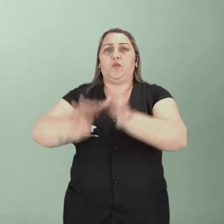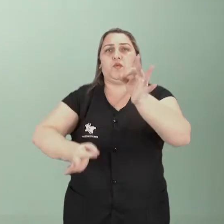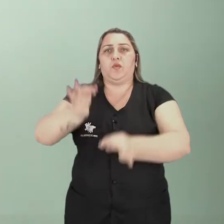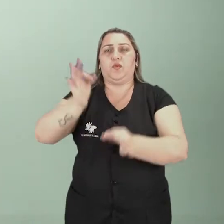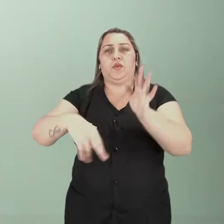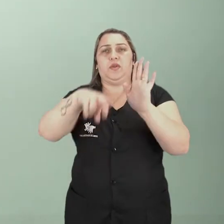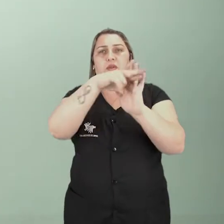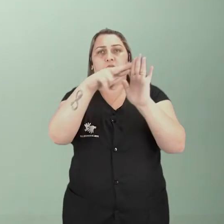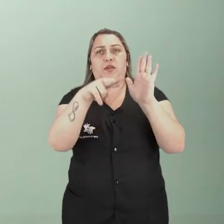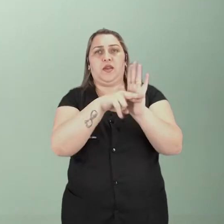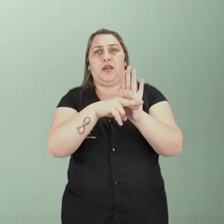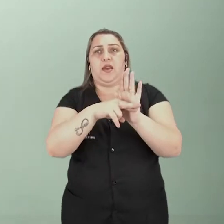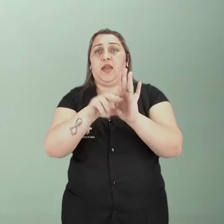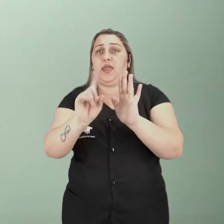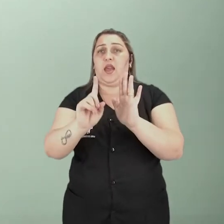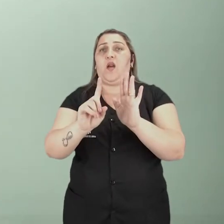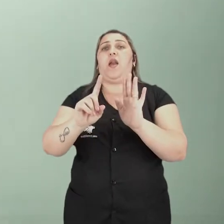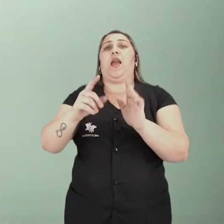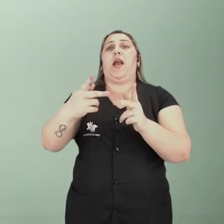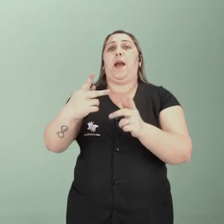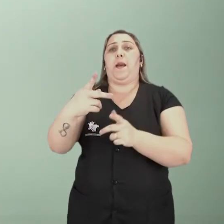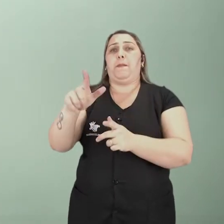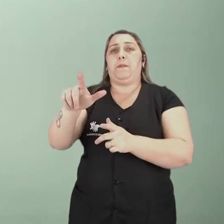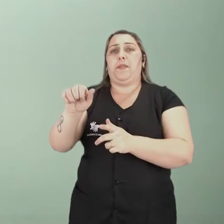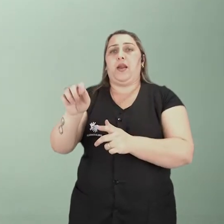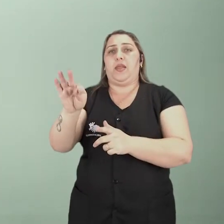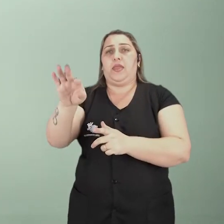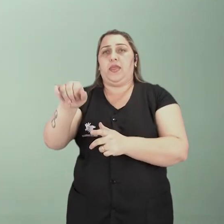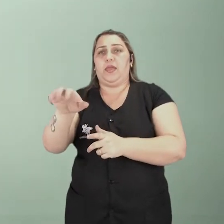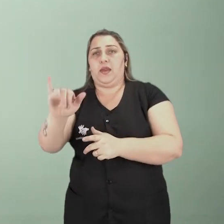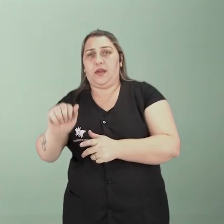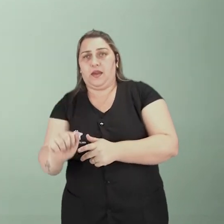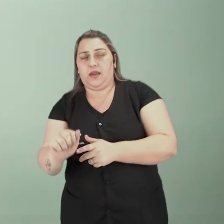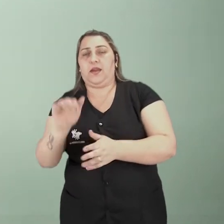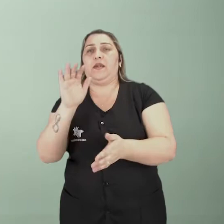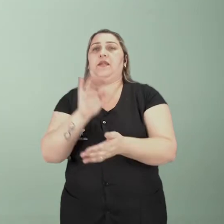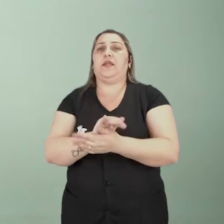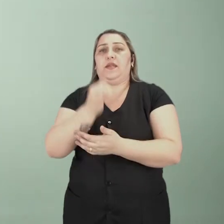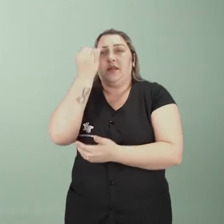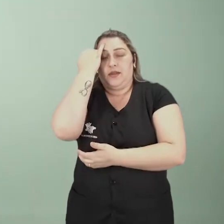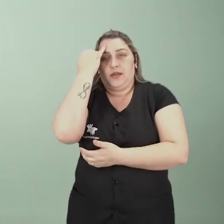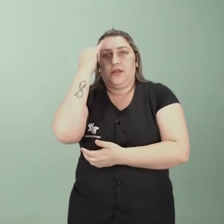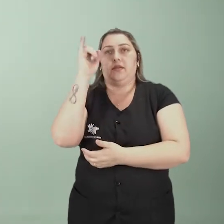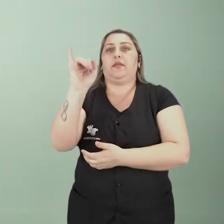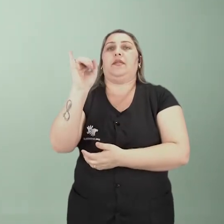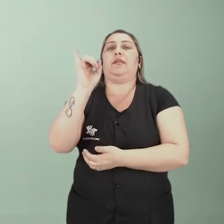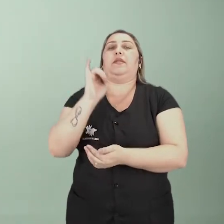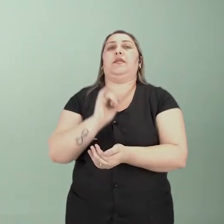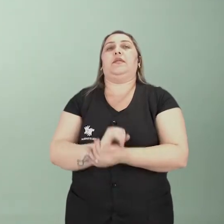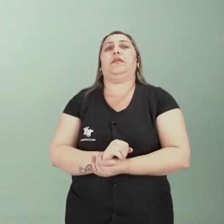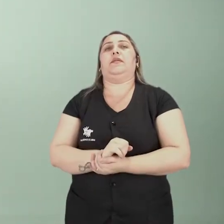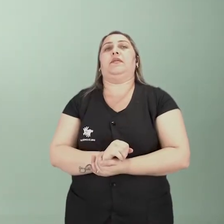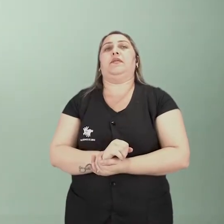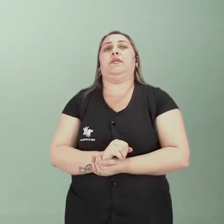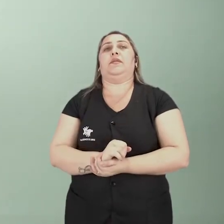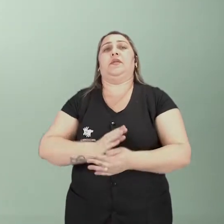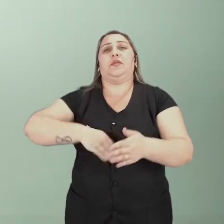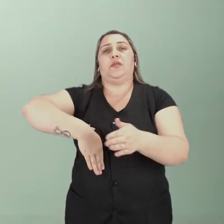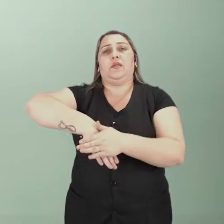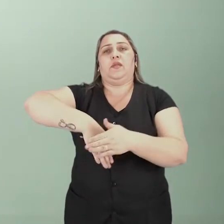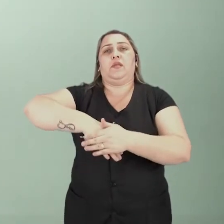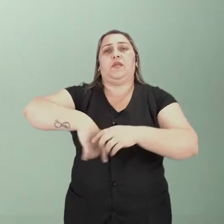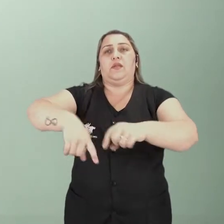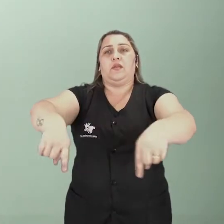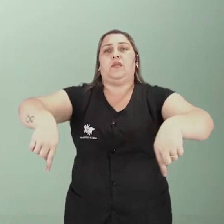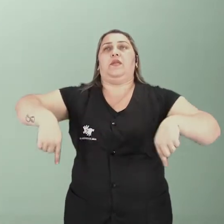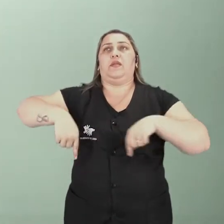dita as regras é a plateia. E aí imerge-se ali nessa ideia de uma jogando no